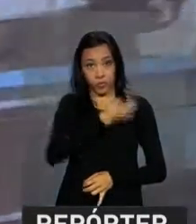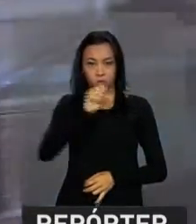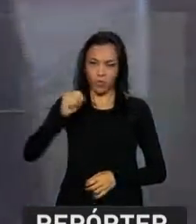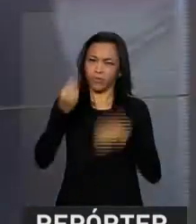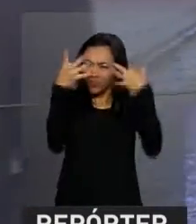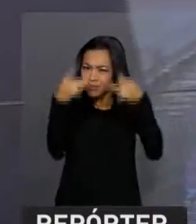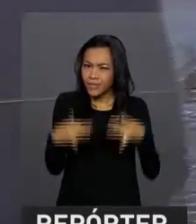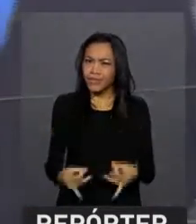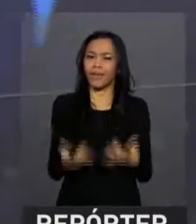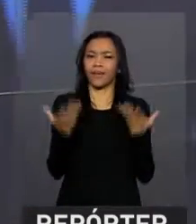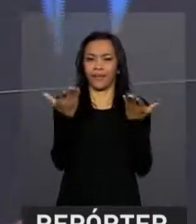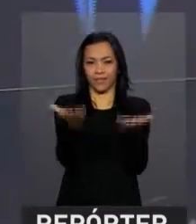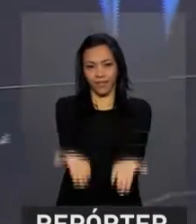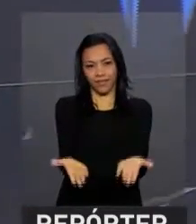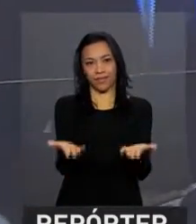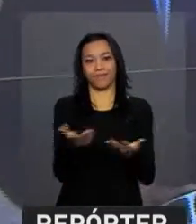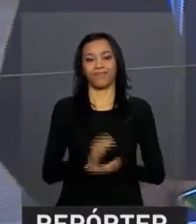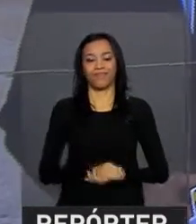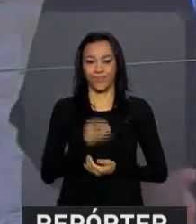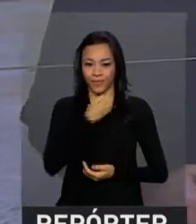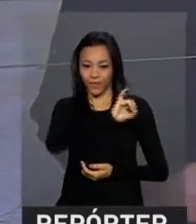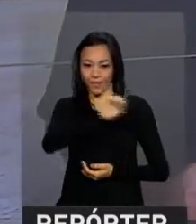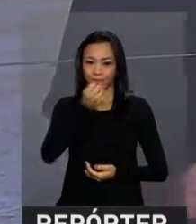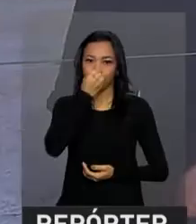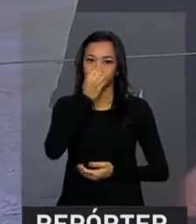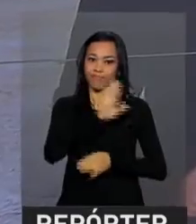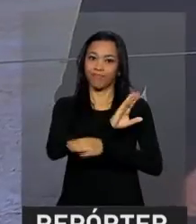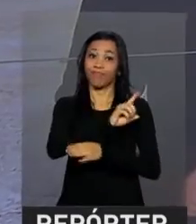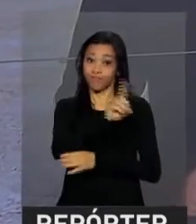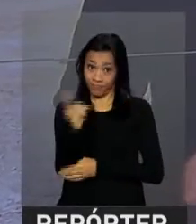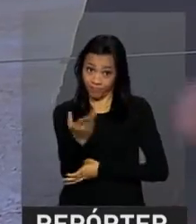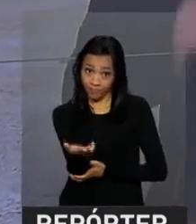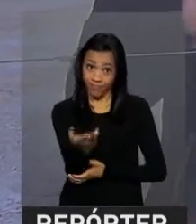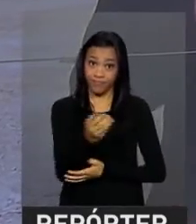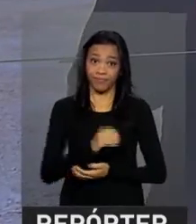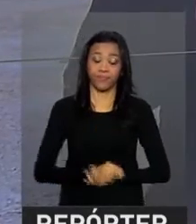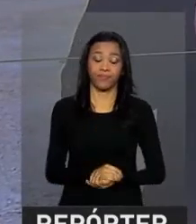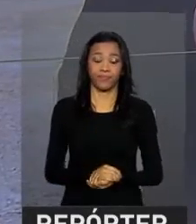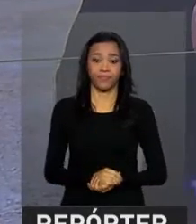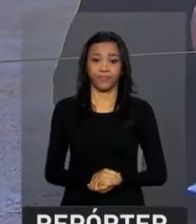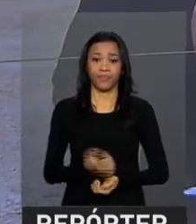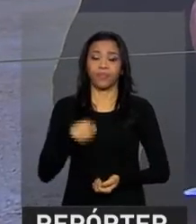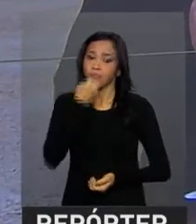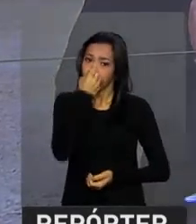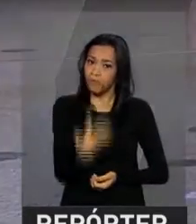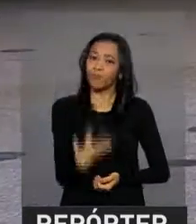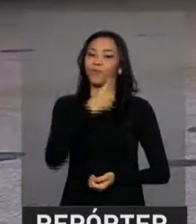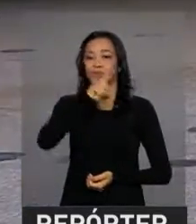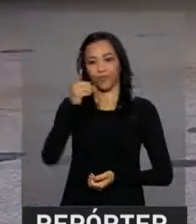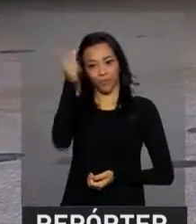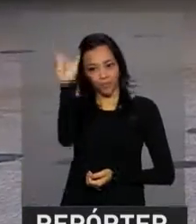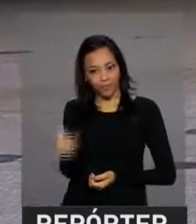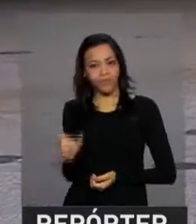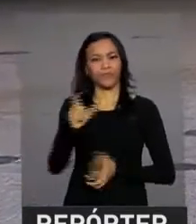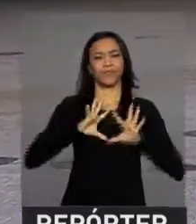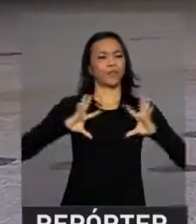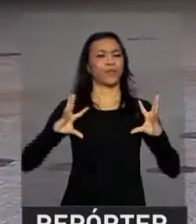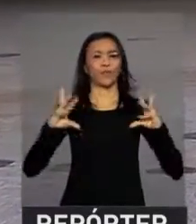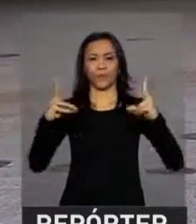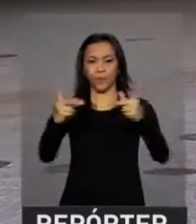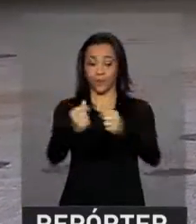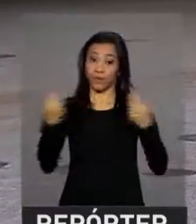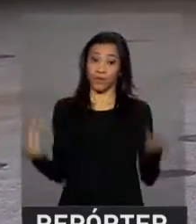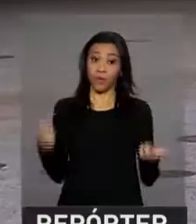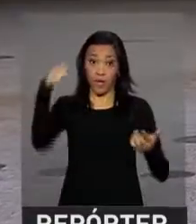e traz as informações ao vivo para a gente. Oi, João Pedro, bom dia para você. Oi, Daniele, bom dia para você também, bom dia para todos. Bom,